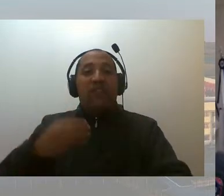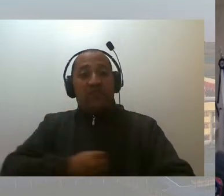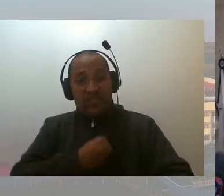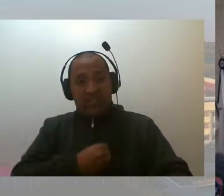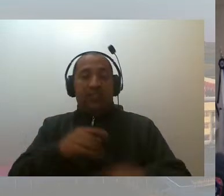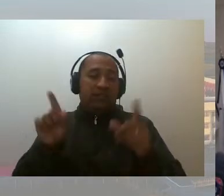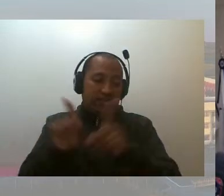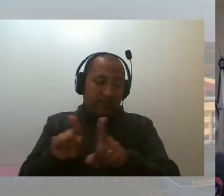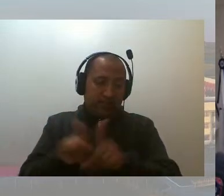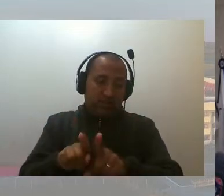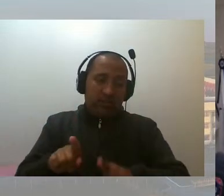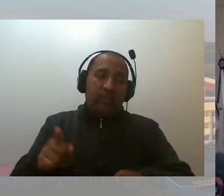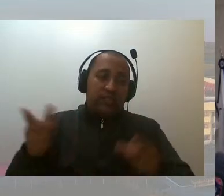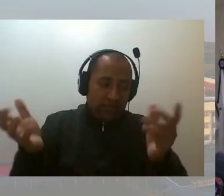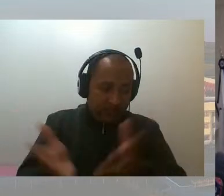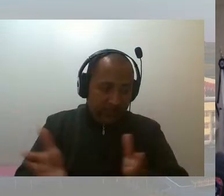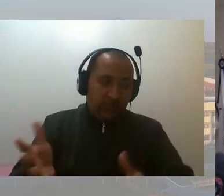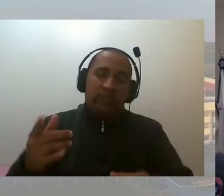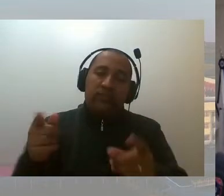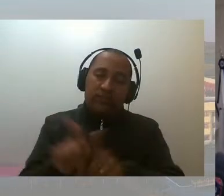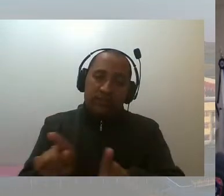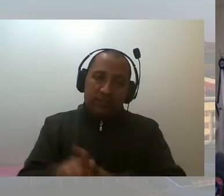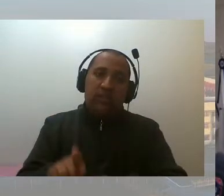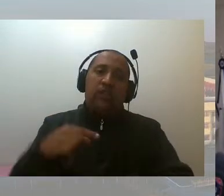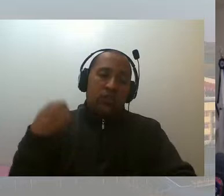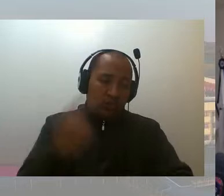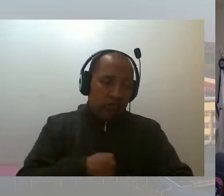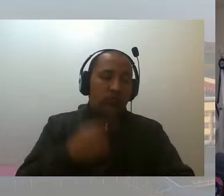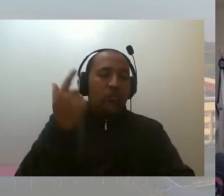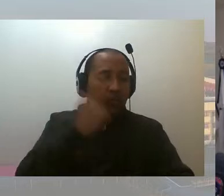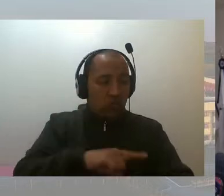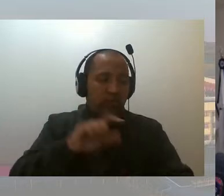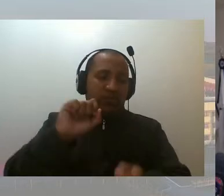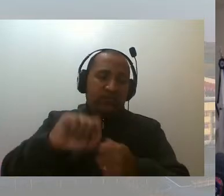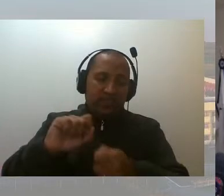hoje merece da forma que conseguimos fazer, né?